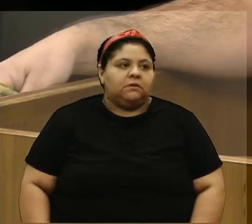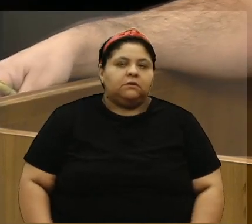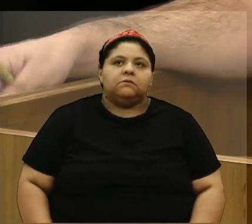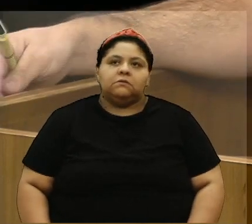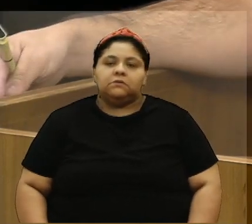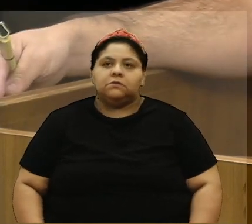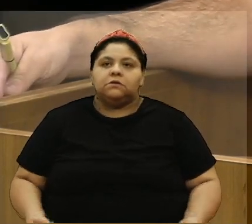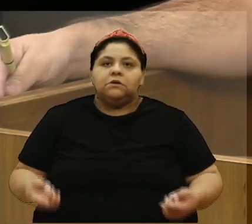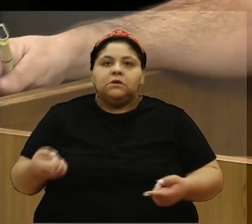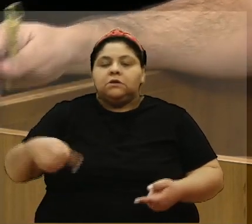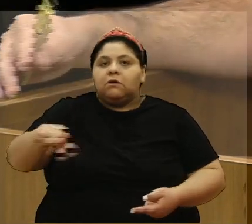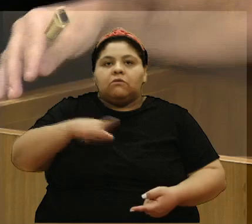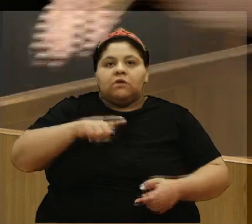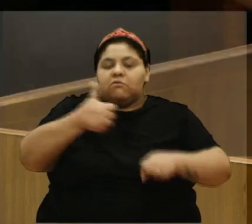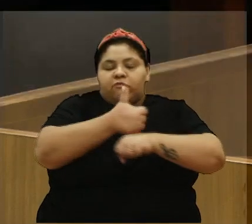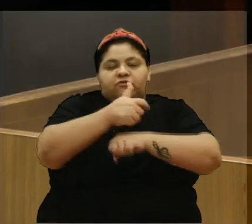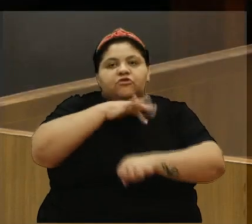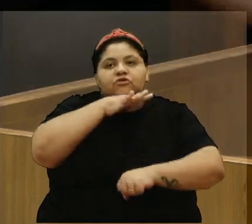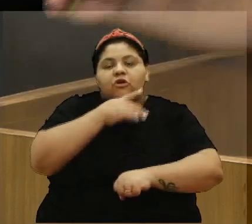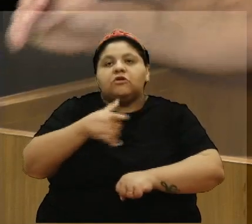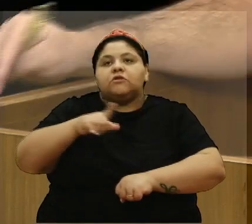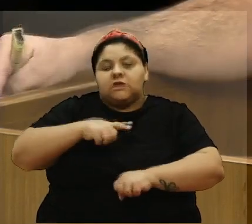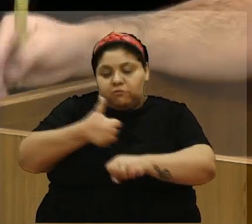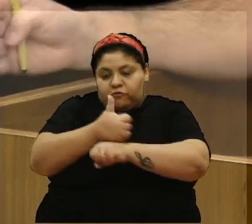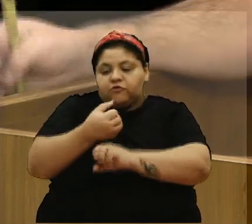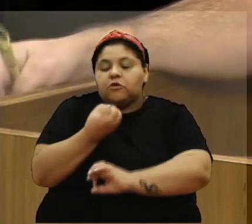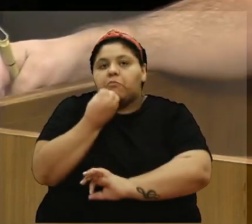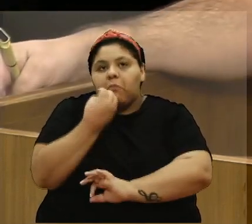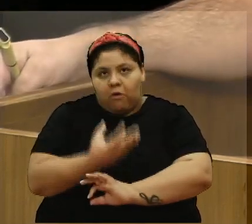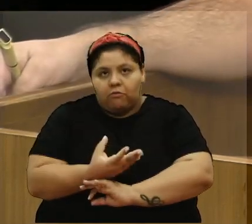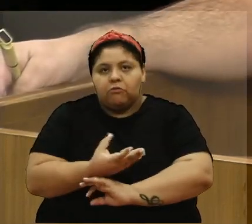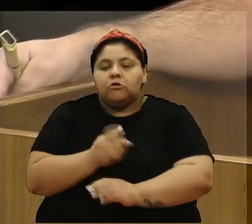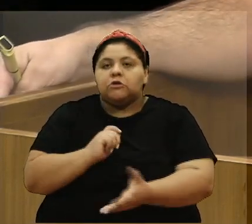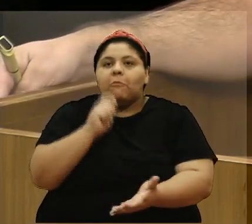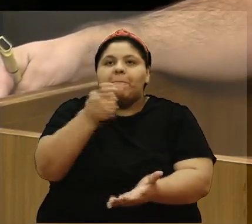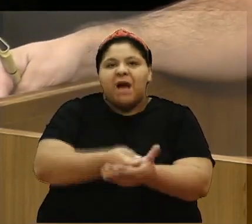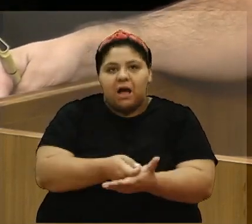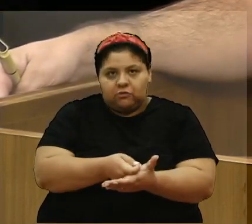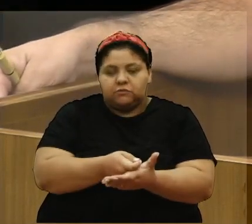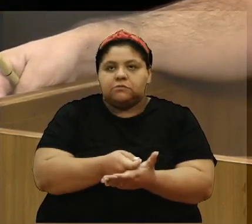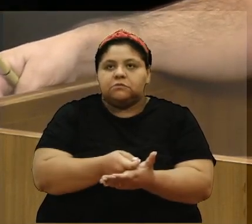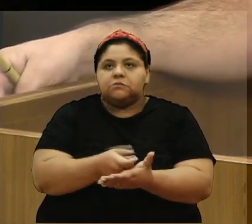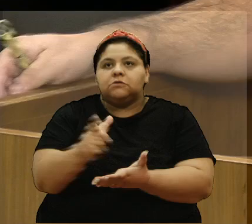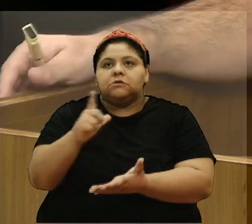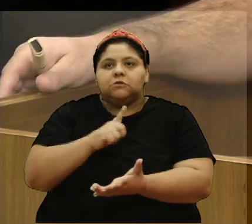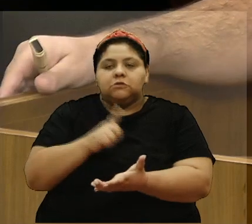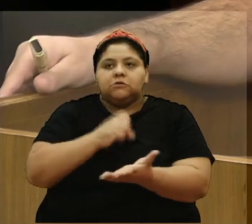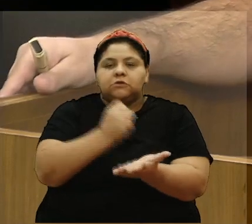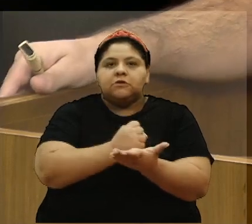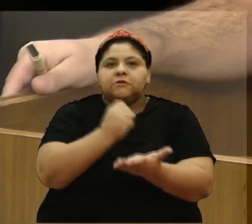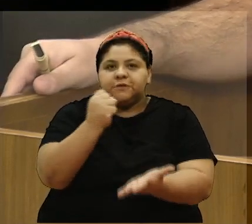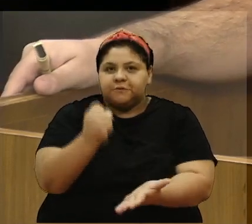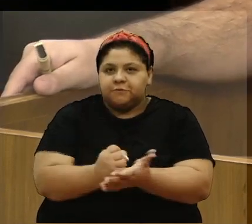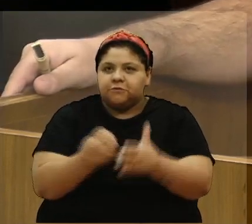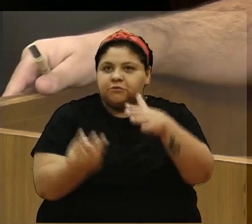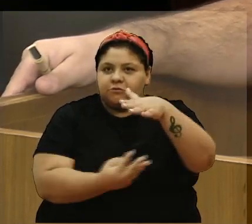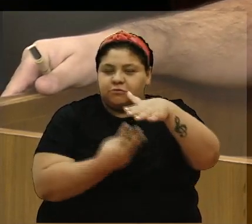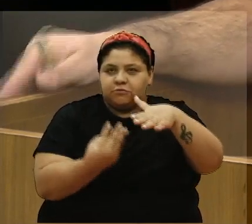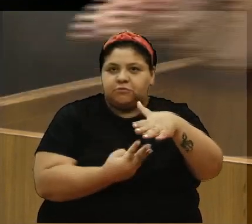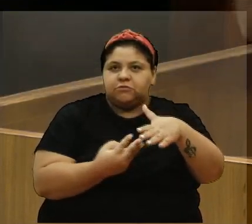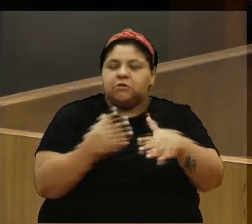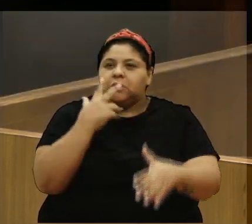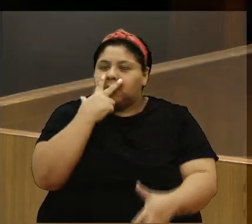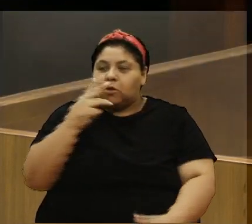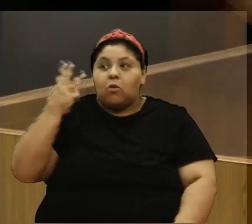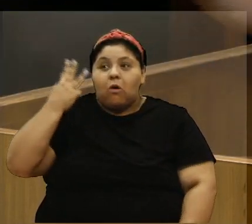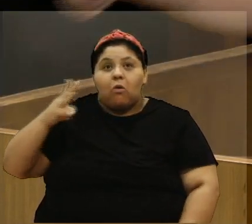não porque nós temos profissionais ruins, não, nós temos profissionais bons, que são pagos, né? Nós temos os contratos com terceirizados, o exemplo do Virvi Ramos,